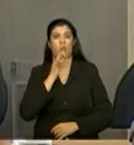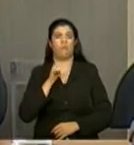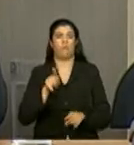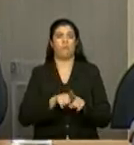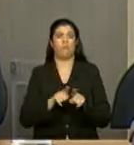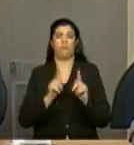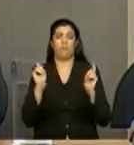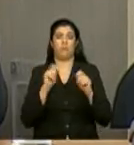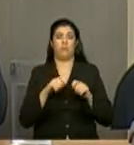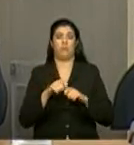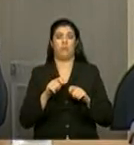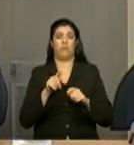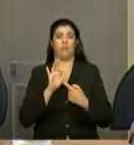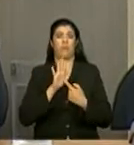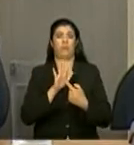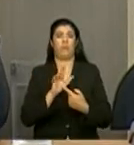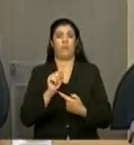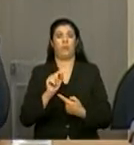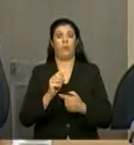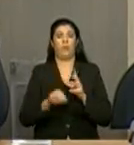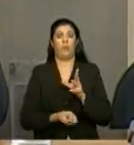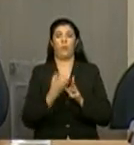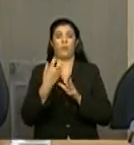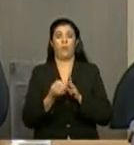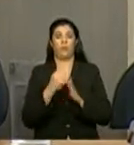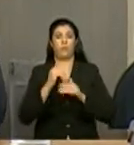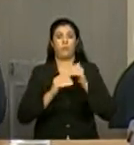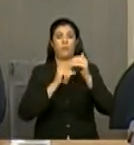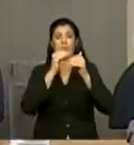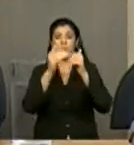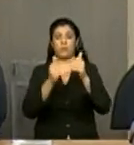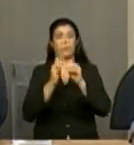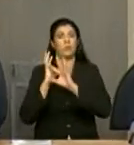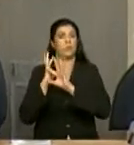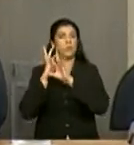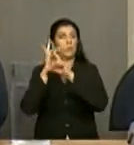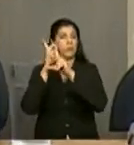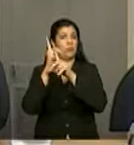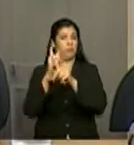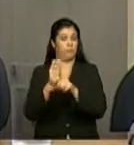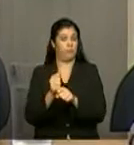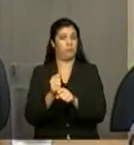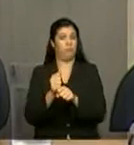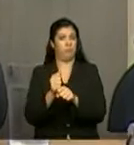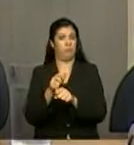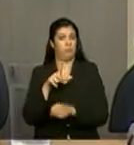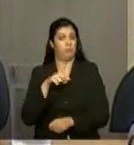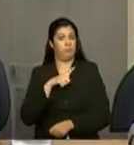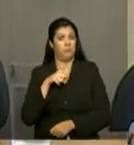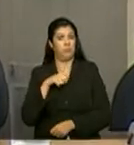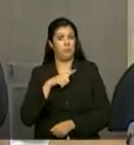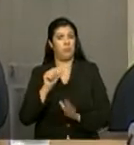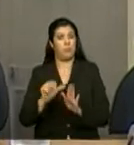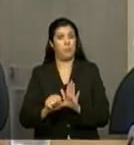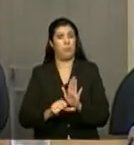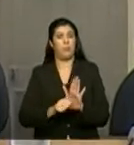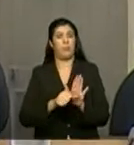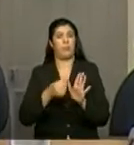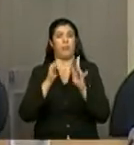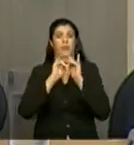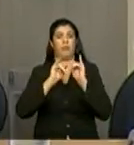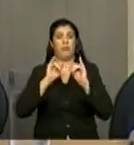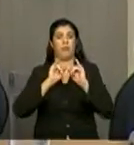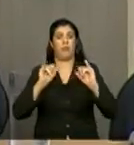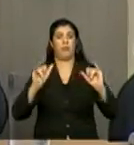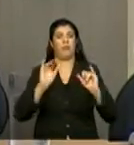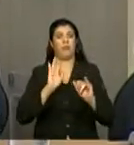isso isto foi foi surgindo ao longo do tempo inclusive a as primeiras informações